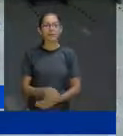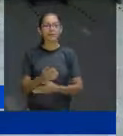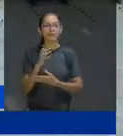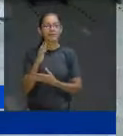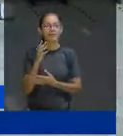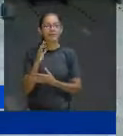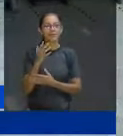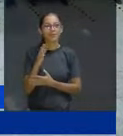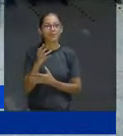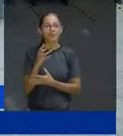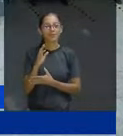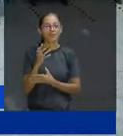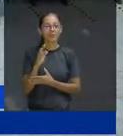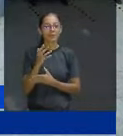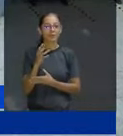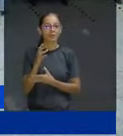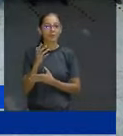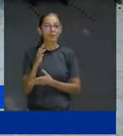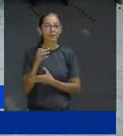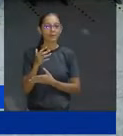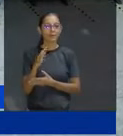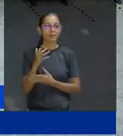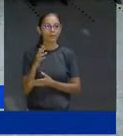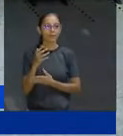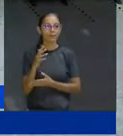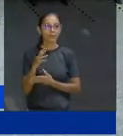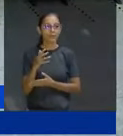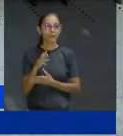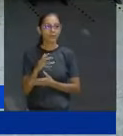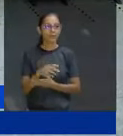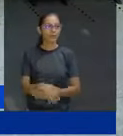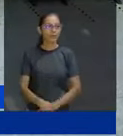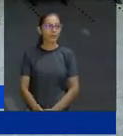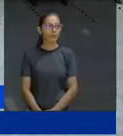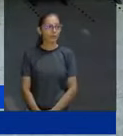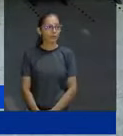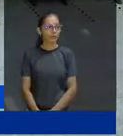Foco no auditório, o atleta se dirige ao auditório.